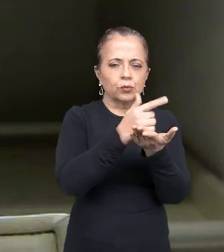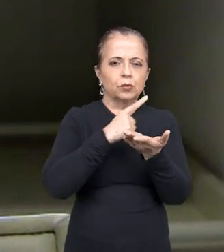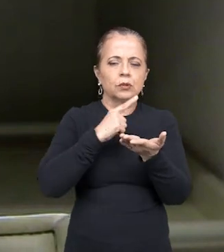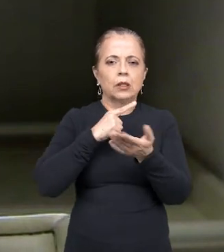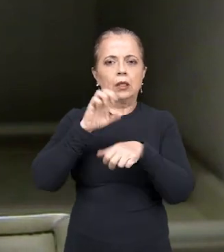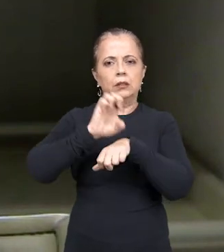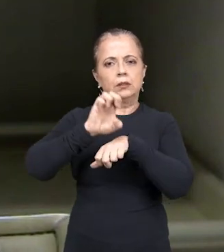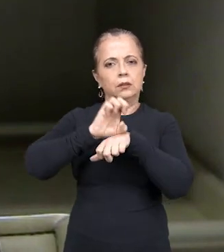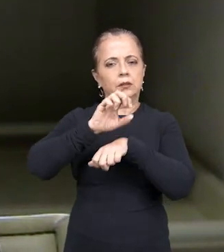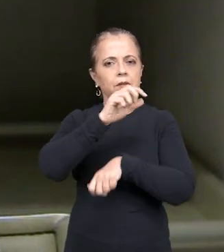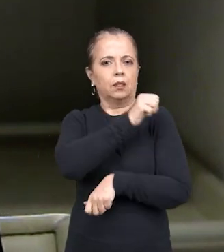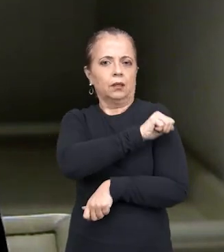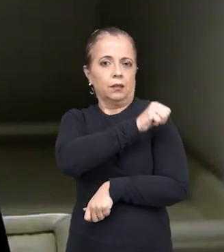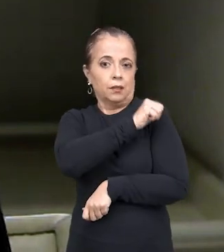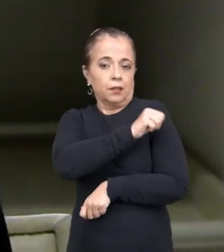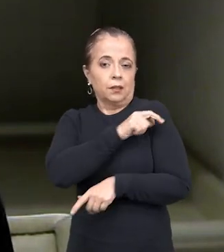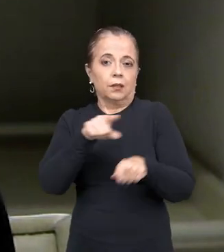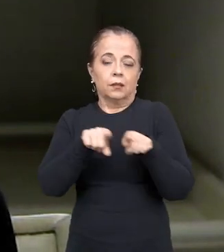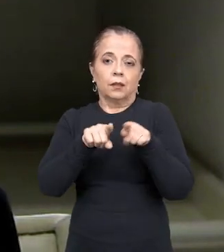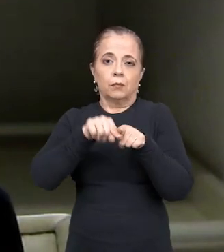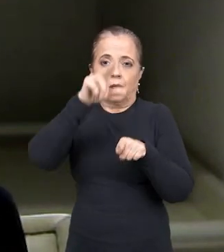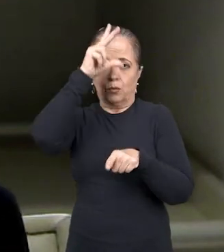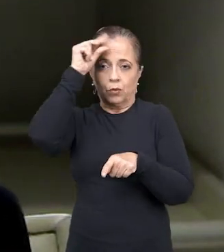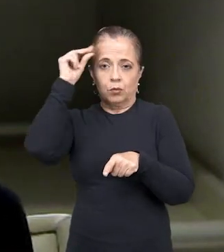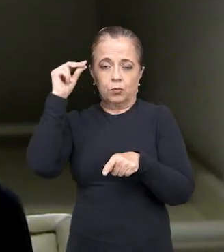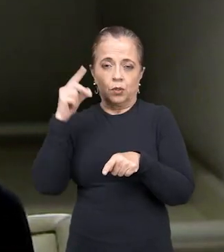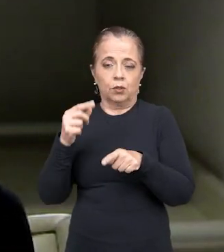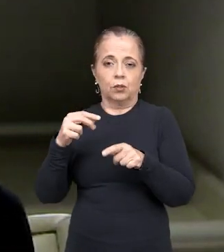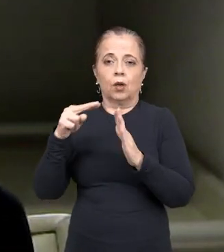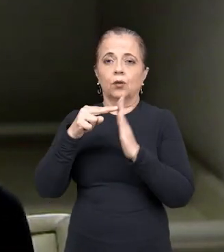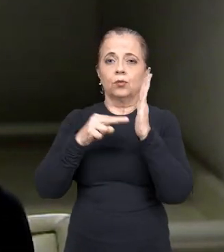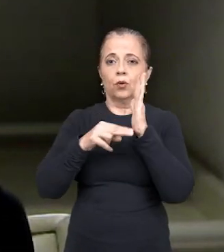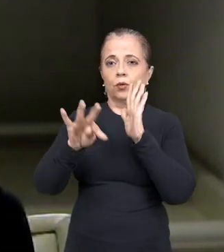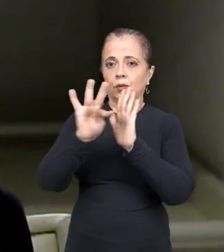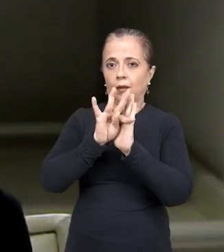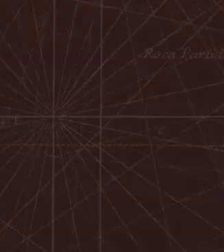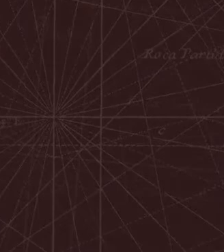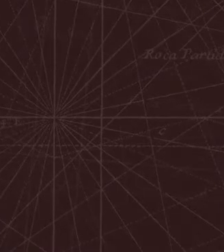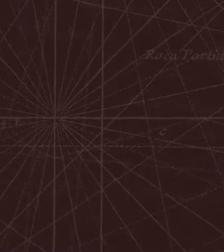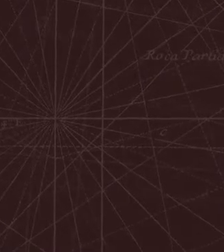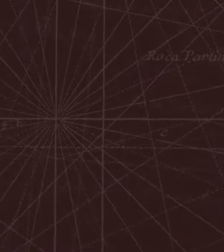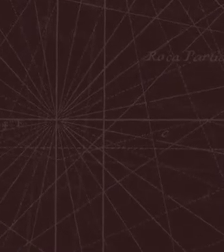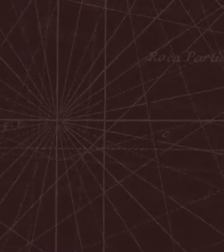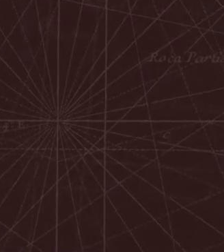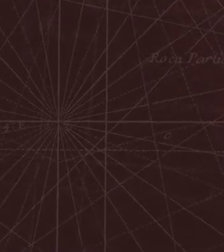publicados pelo Estado do Rio de Janeiro e pelo município através das notas técnicas.